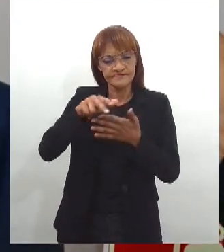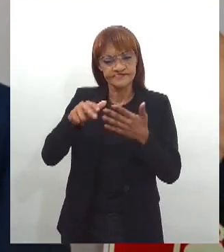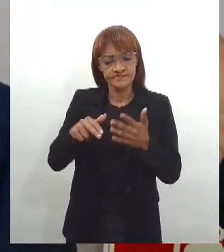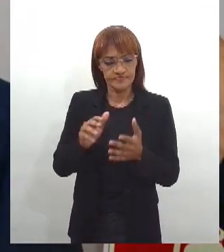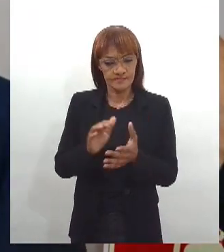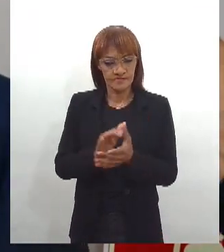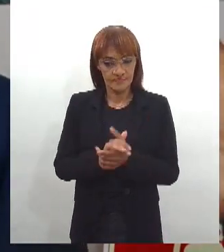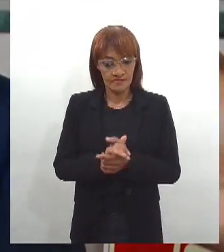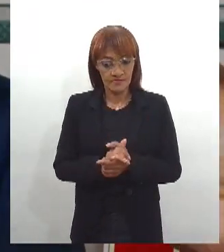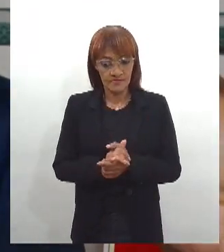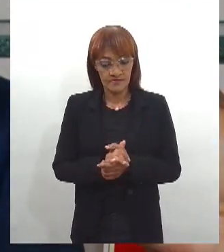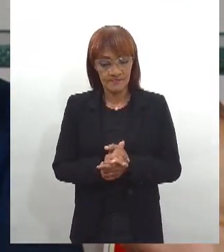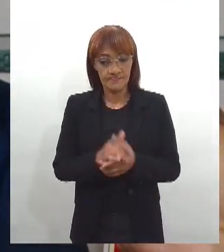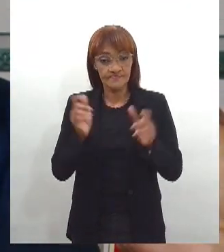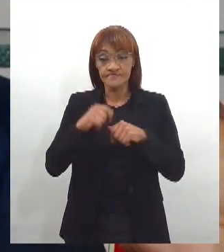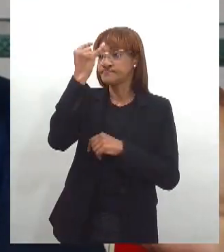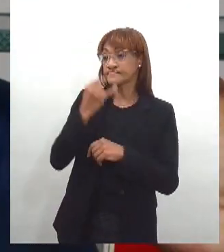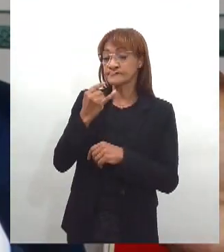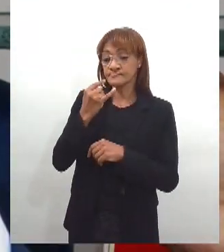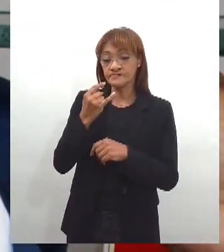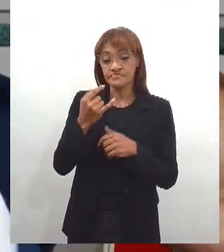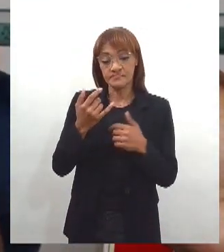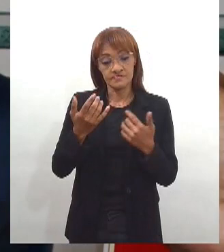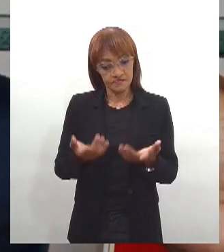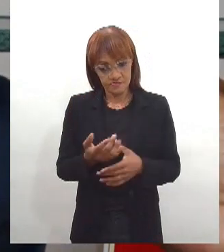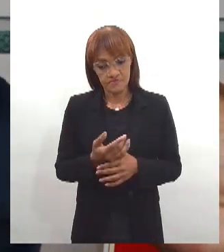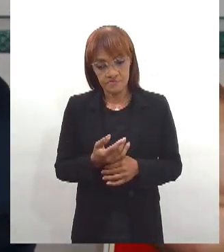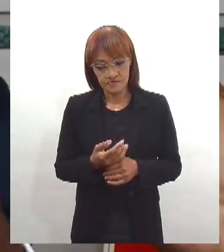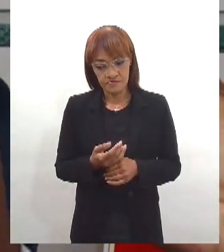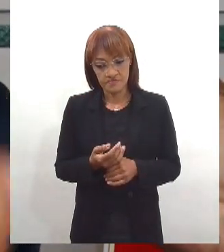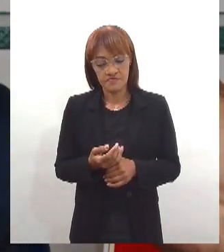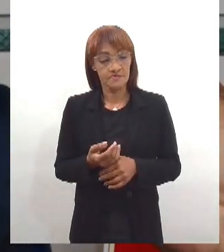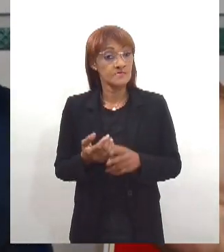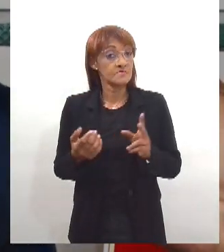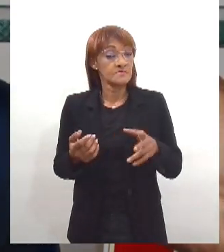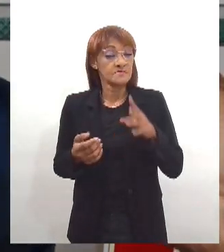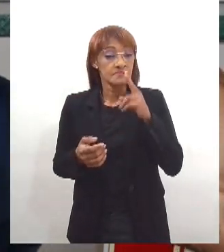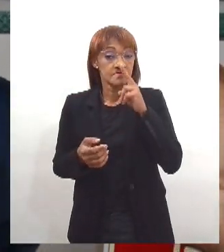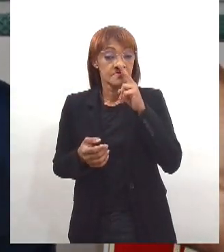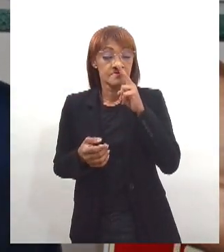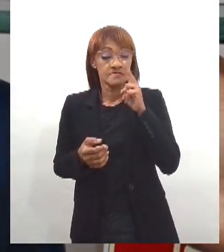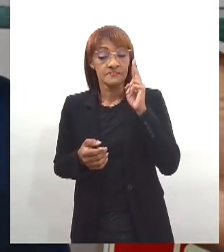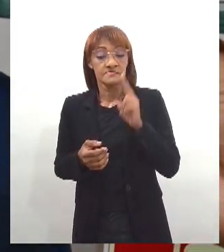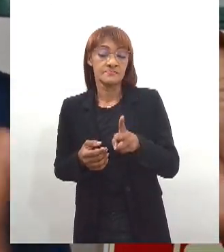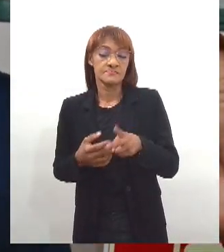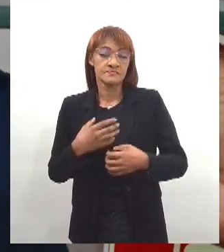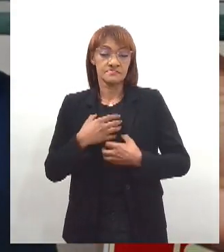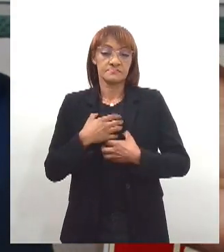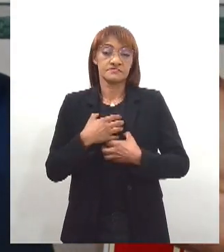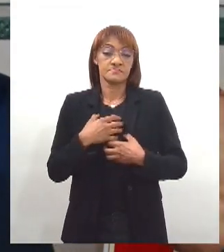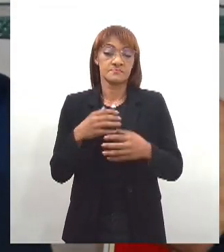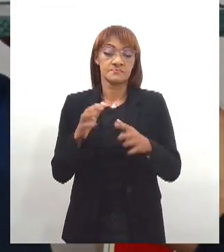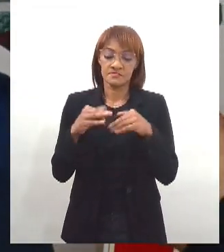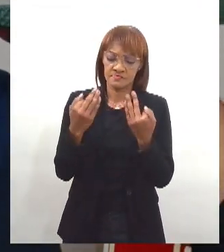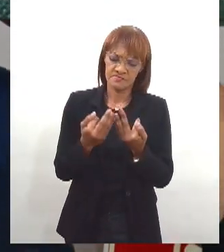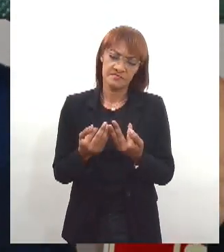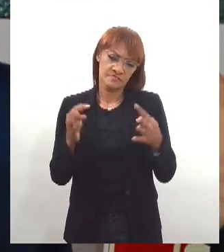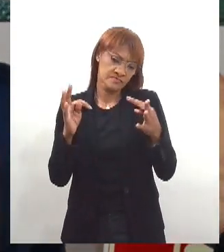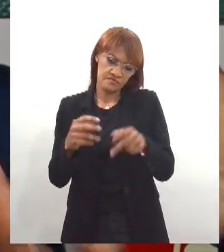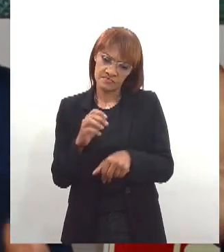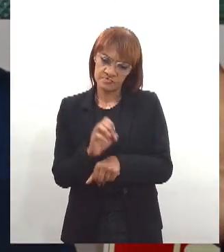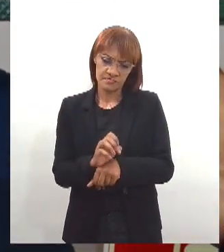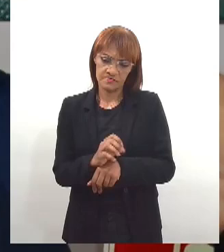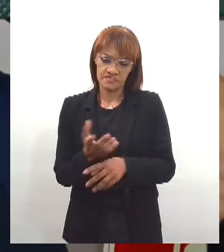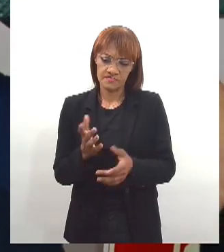e a capacidade produtiva. Isso tem um reflexo muito grande na família, no Estado e na nação como todo,